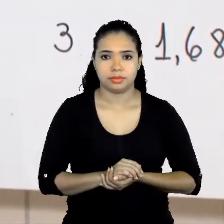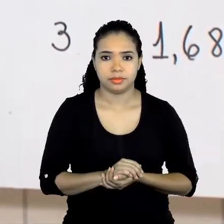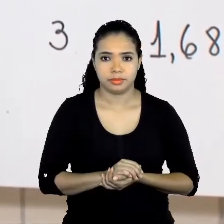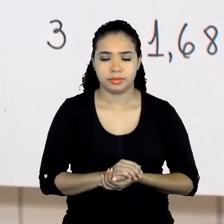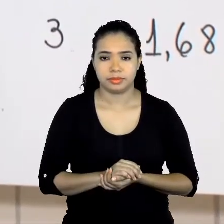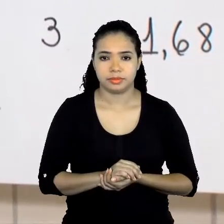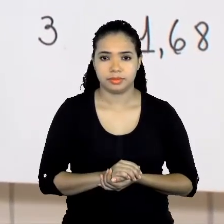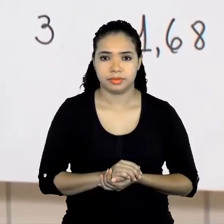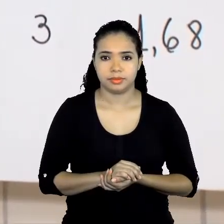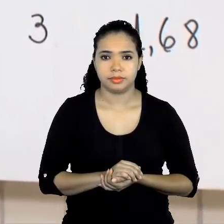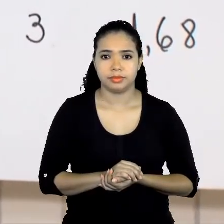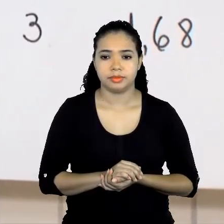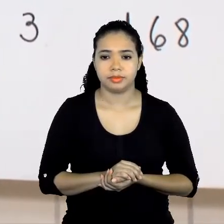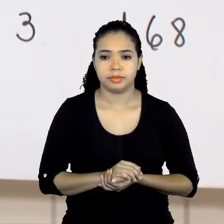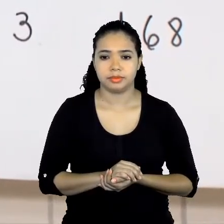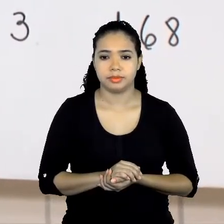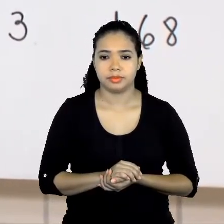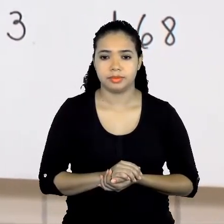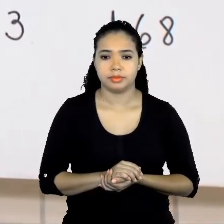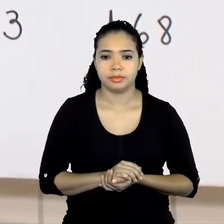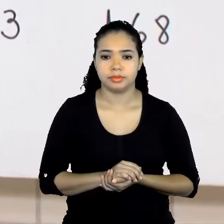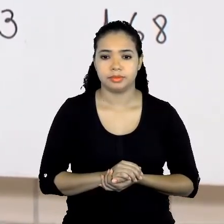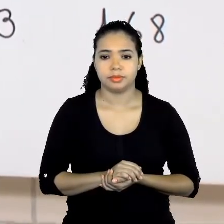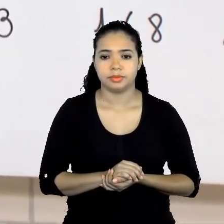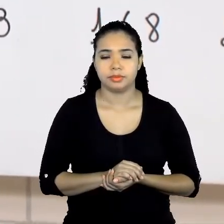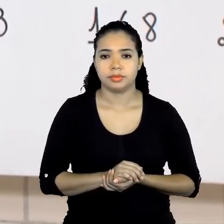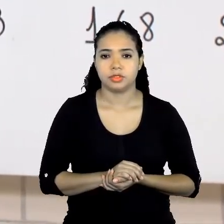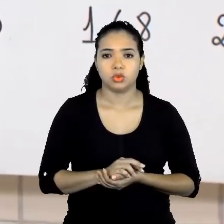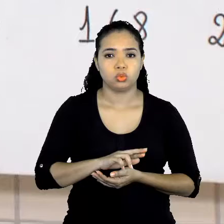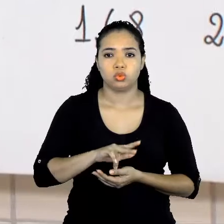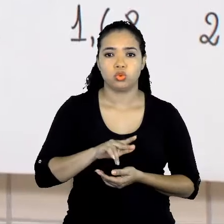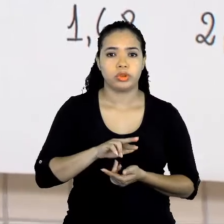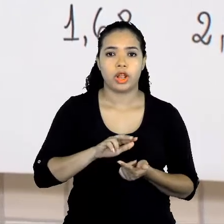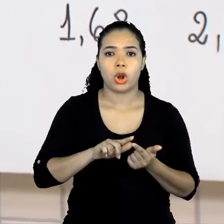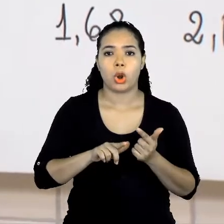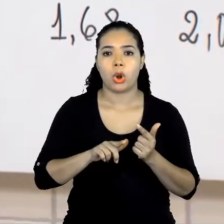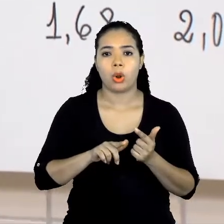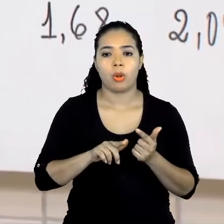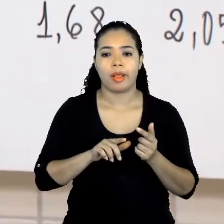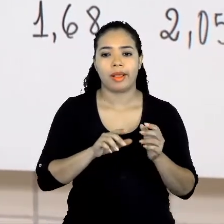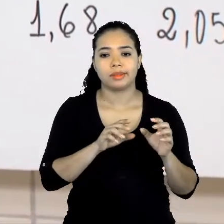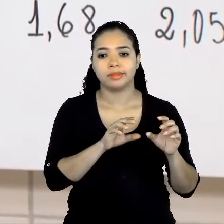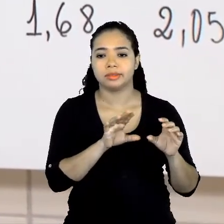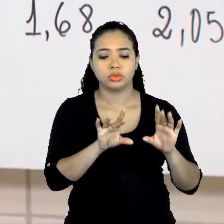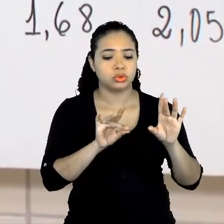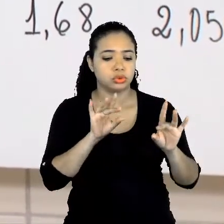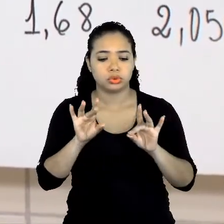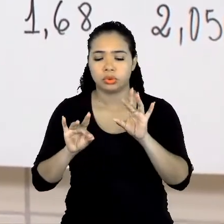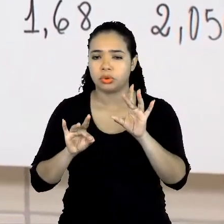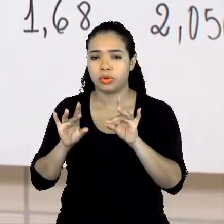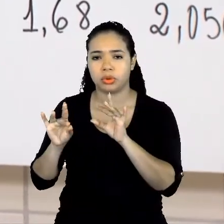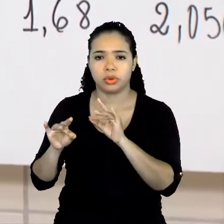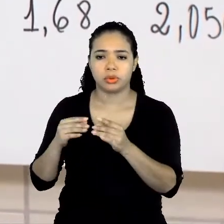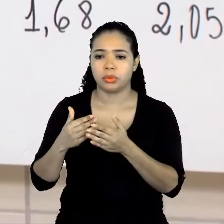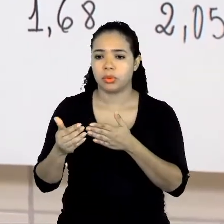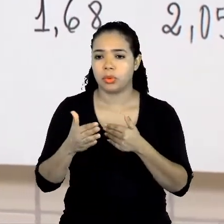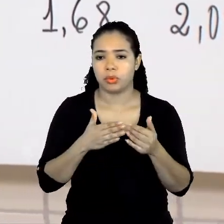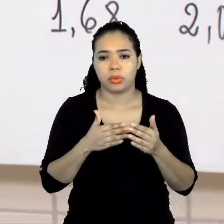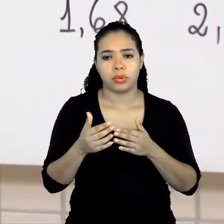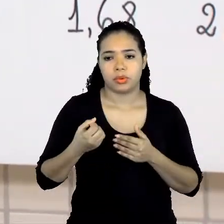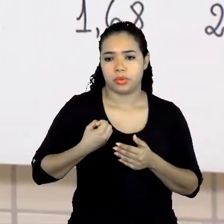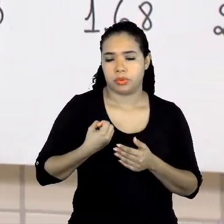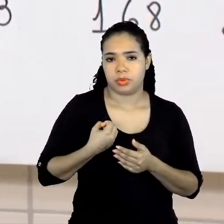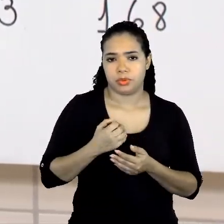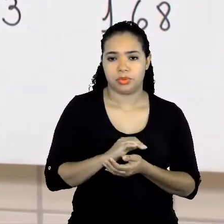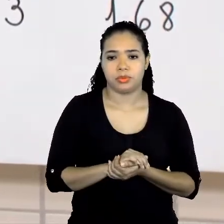os valores, não teve uma lógica para pegar. Fomos lá e escolhi qualquer número lá.